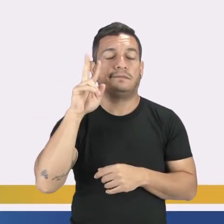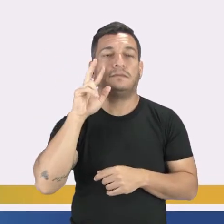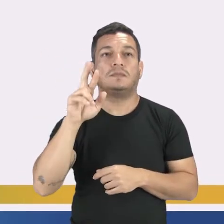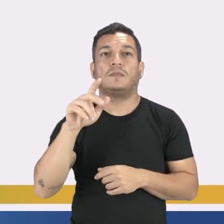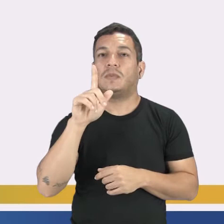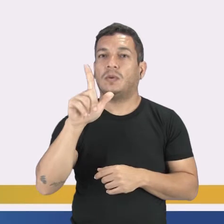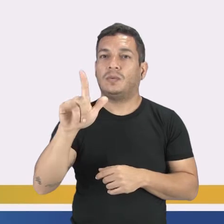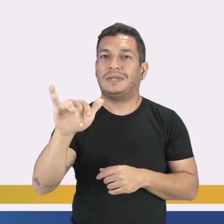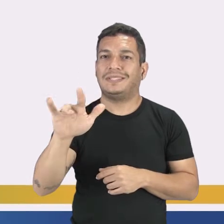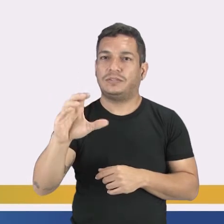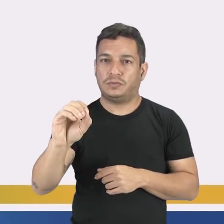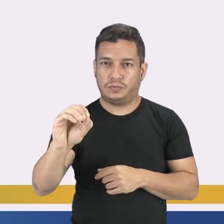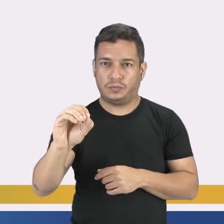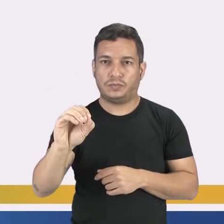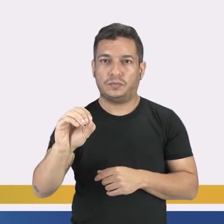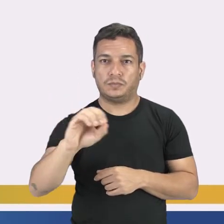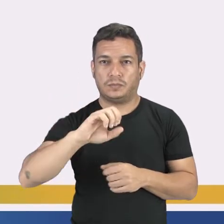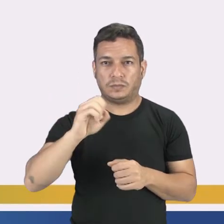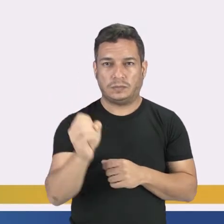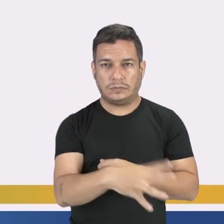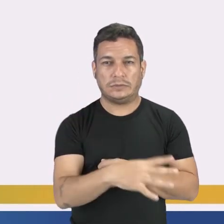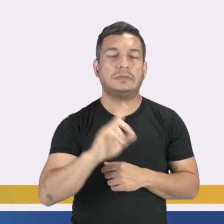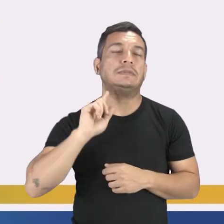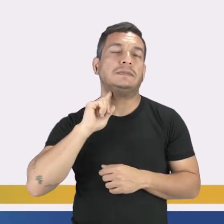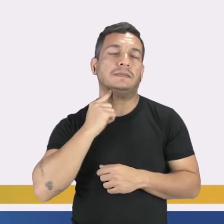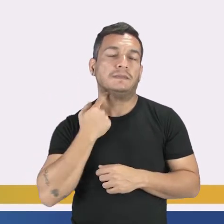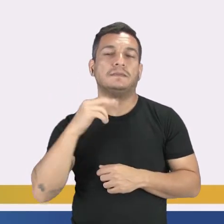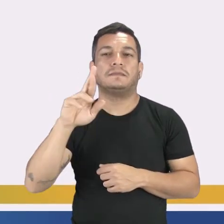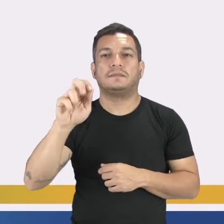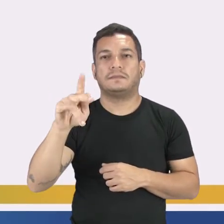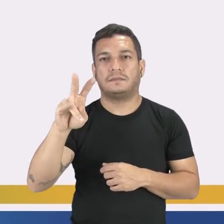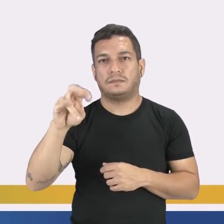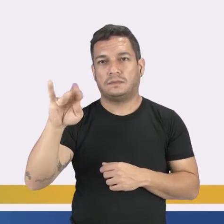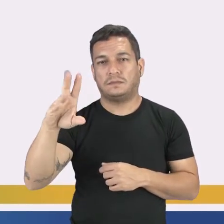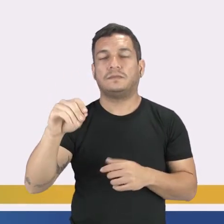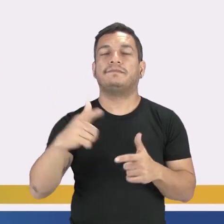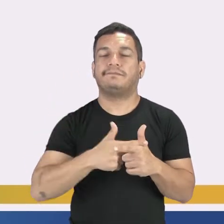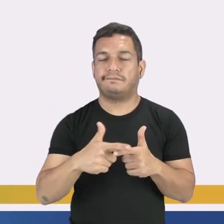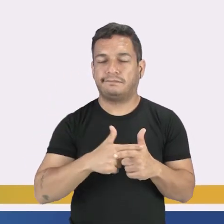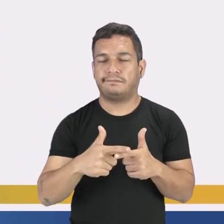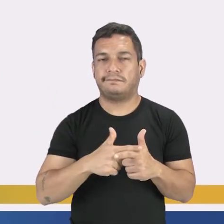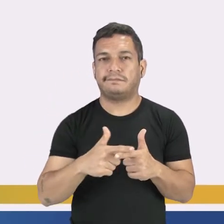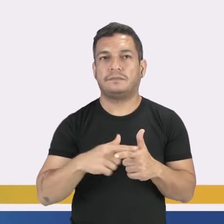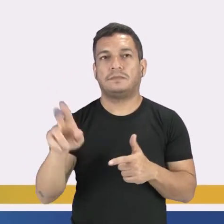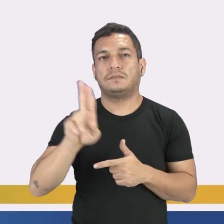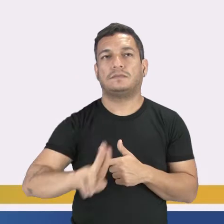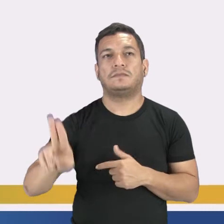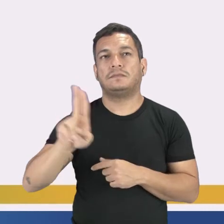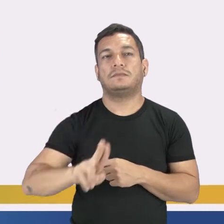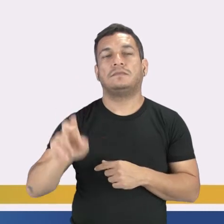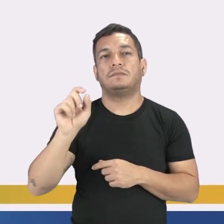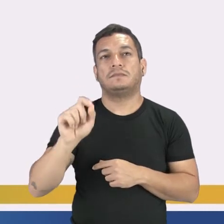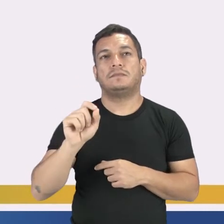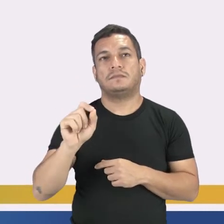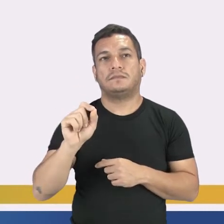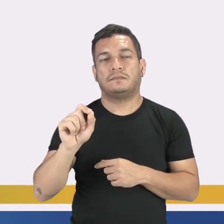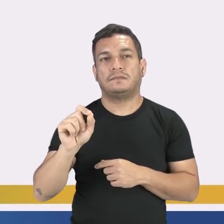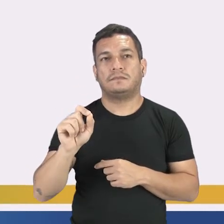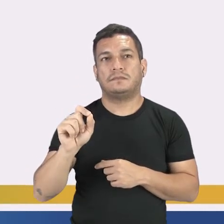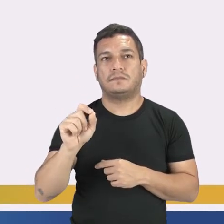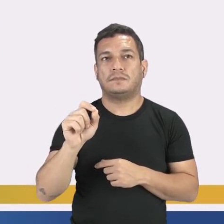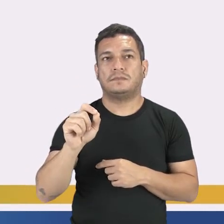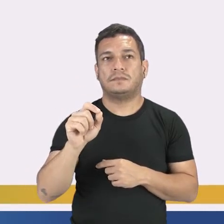lixo radioativo. A poluição radioativa é um dos problemas do uso da radioatividade.